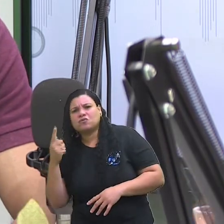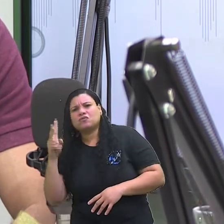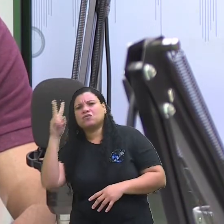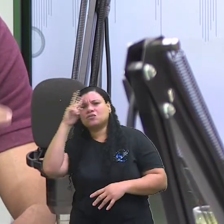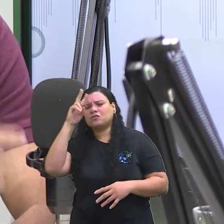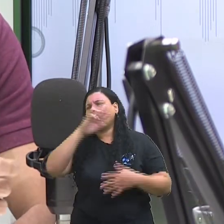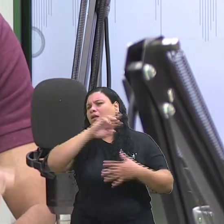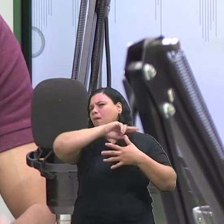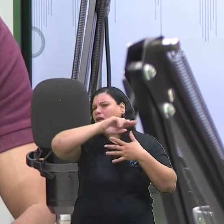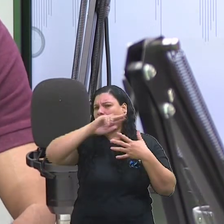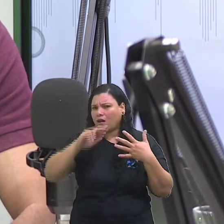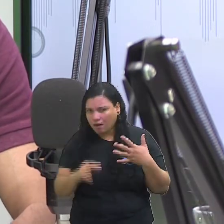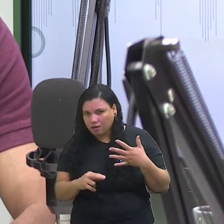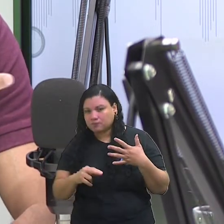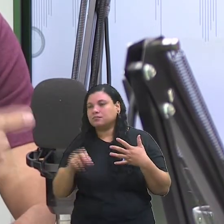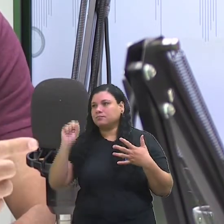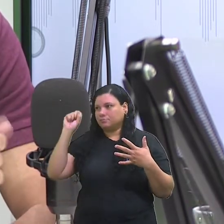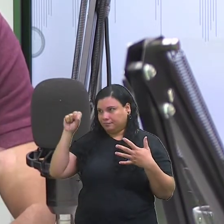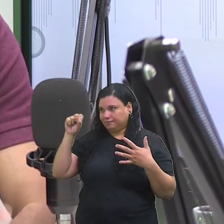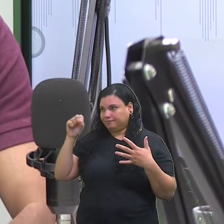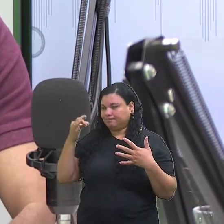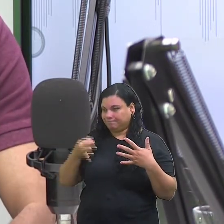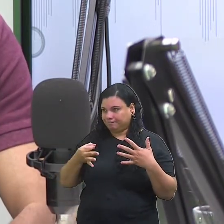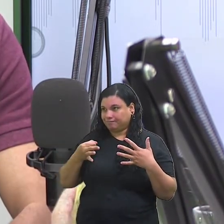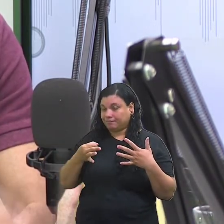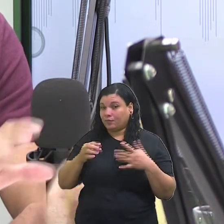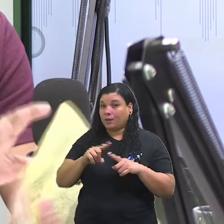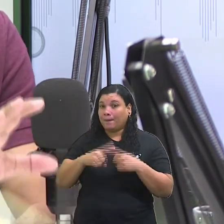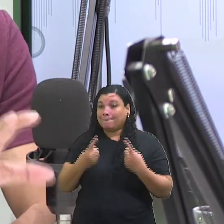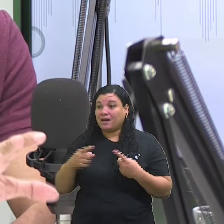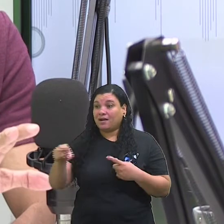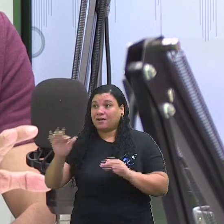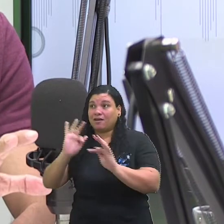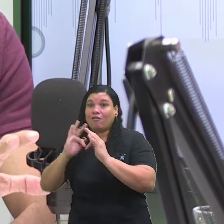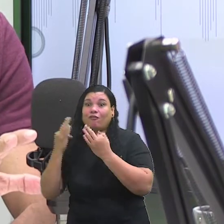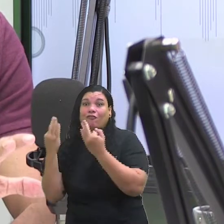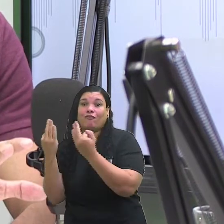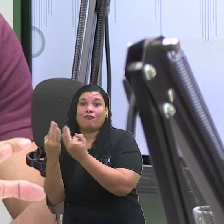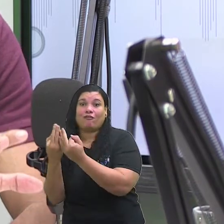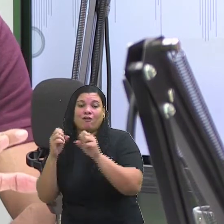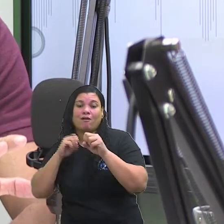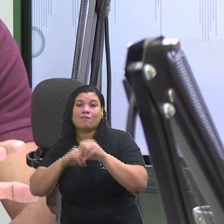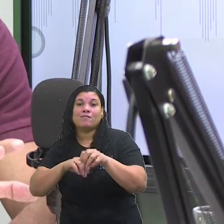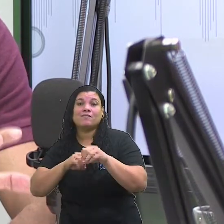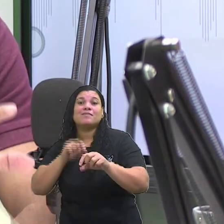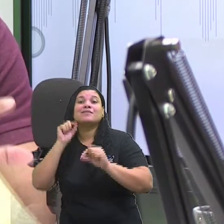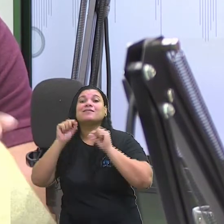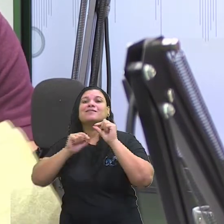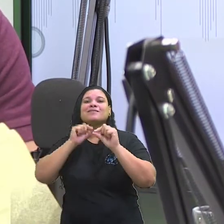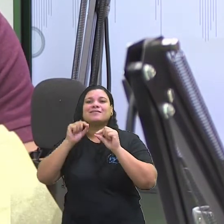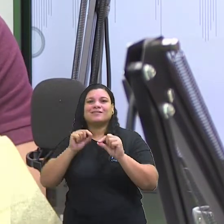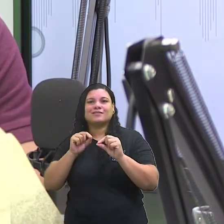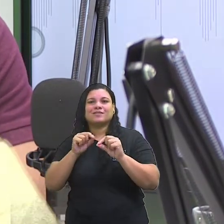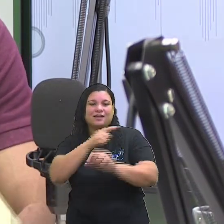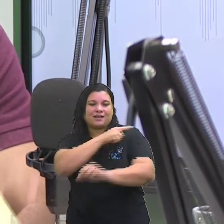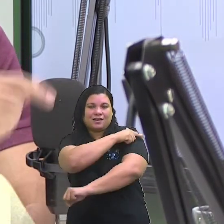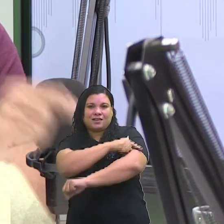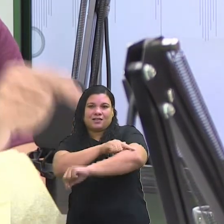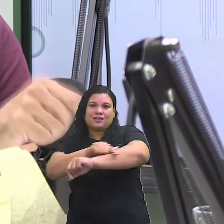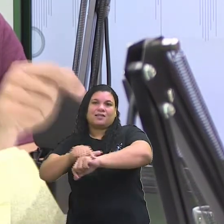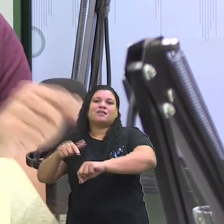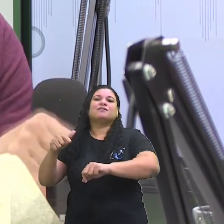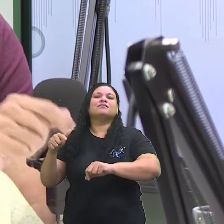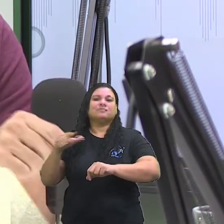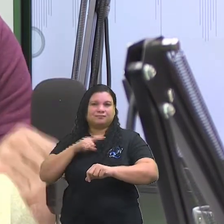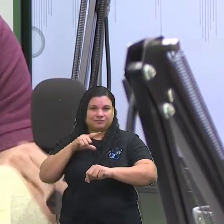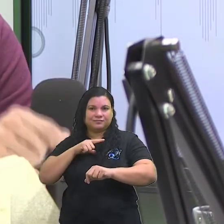licença, por favor, obrigado. Então, essas questões devem ser ensinadas dentro de casa, porque se não